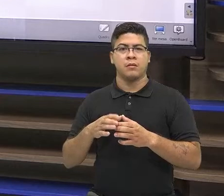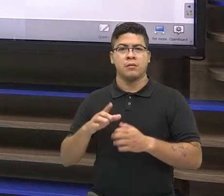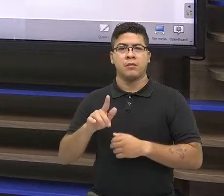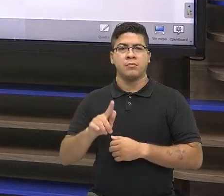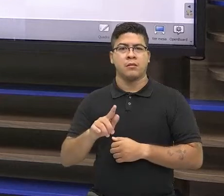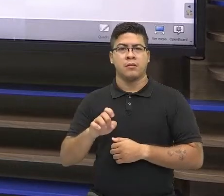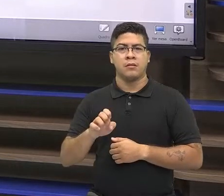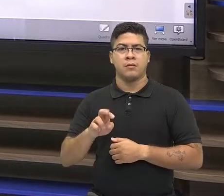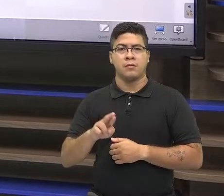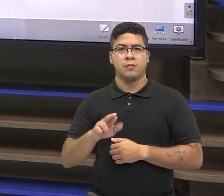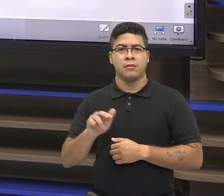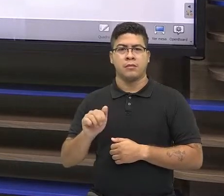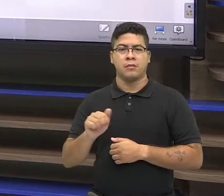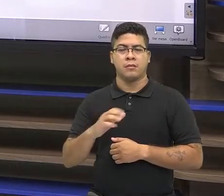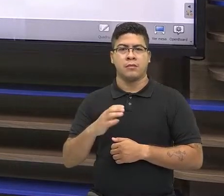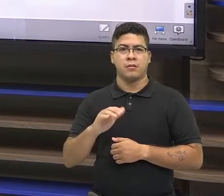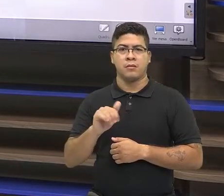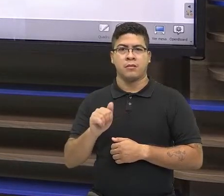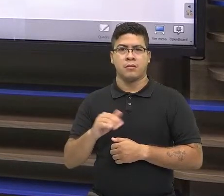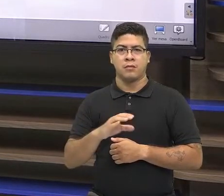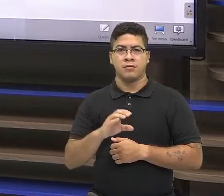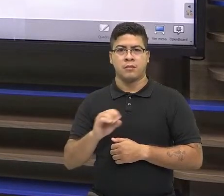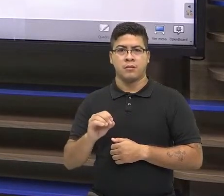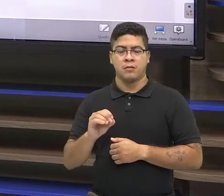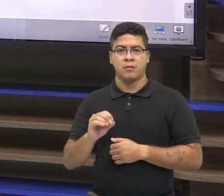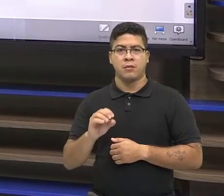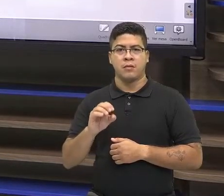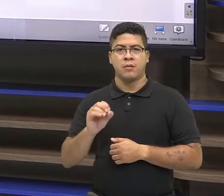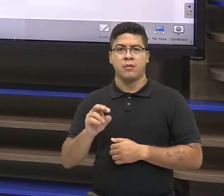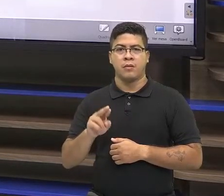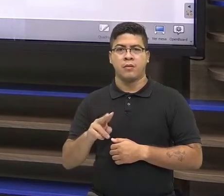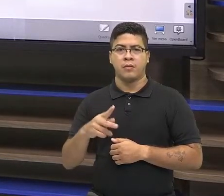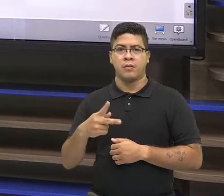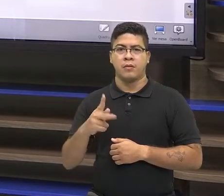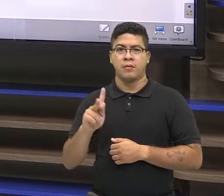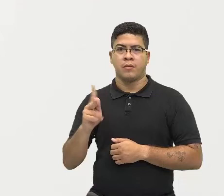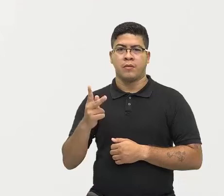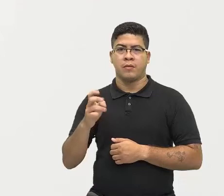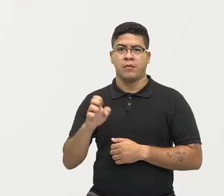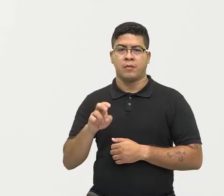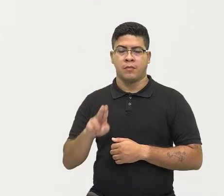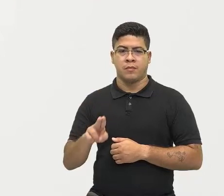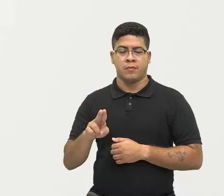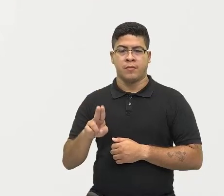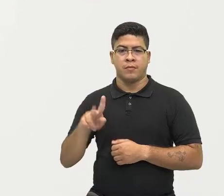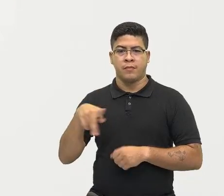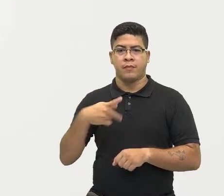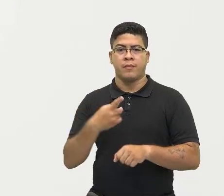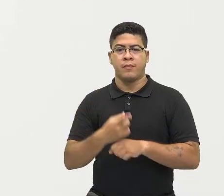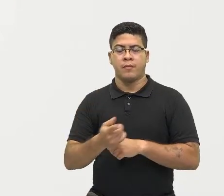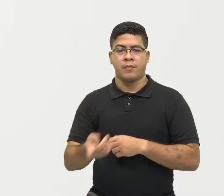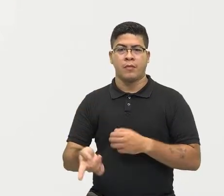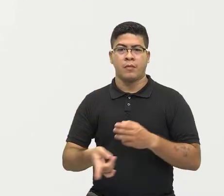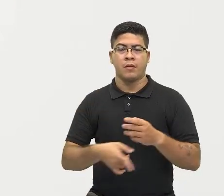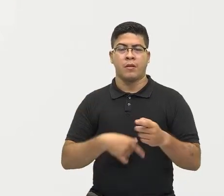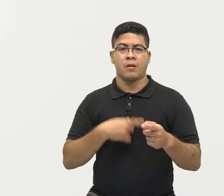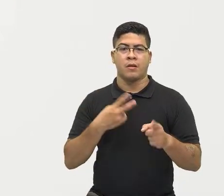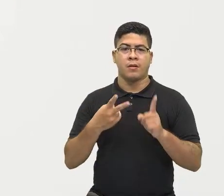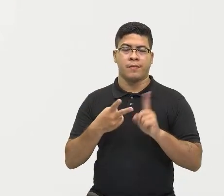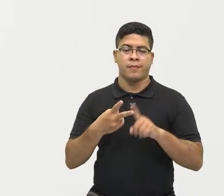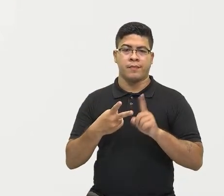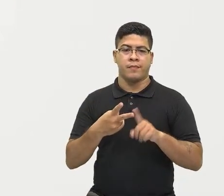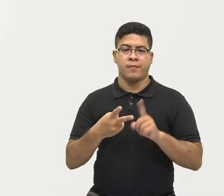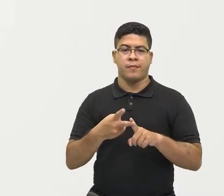que ela circulou, ela saiu depois para vir a geração Presença.